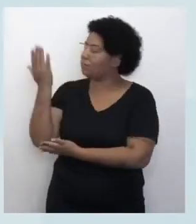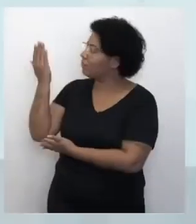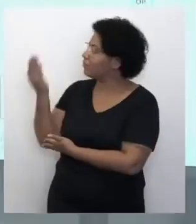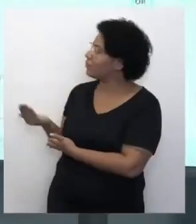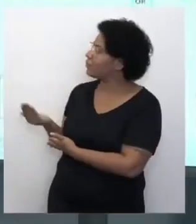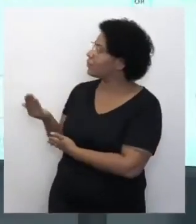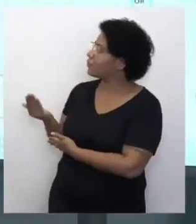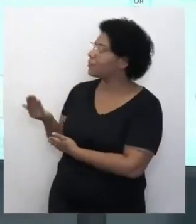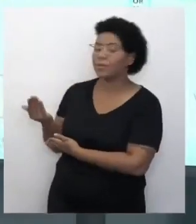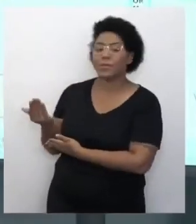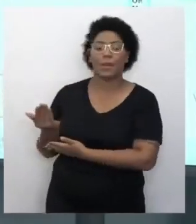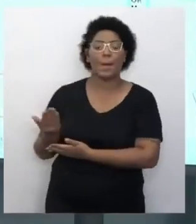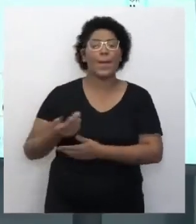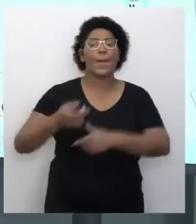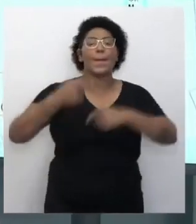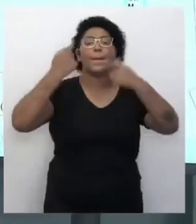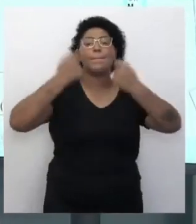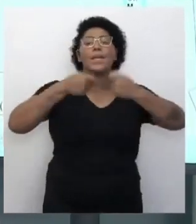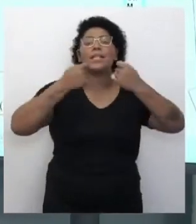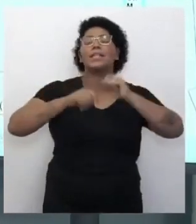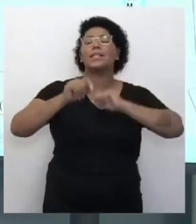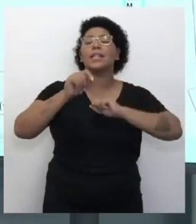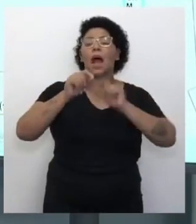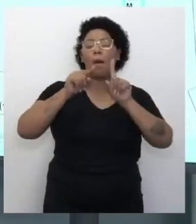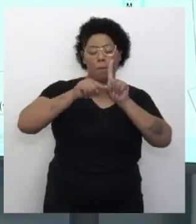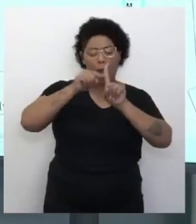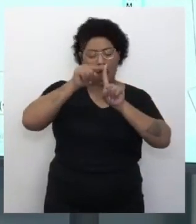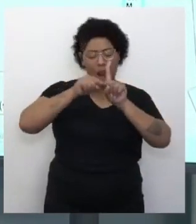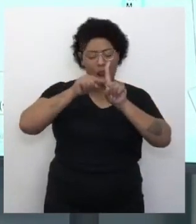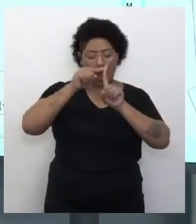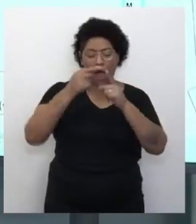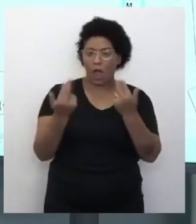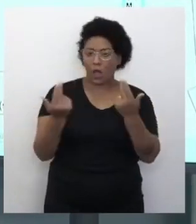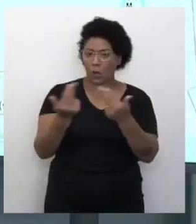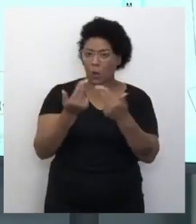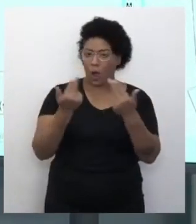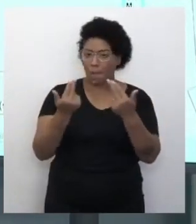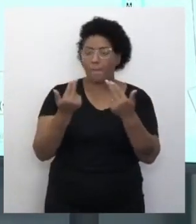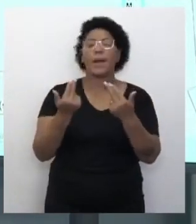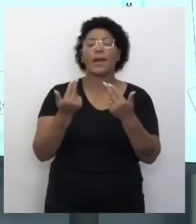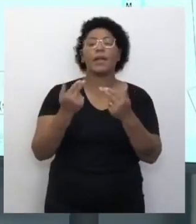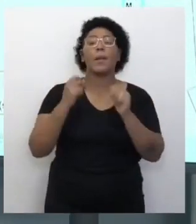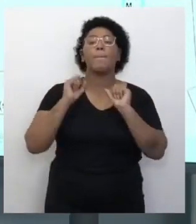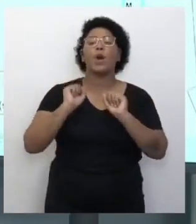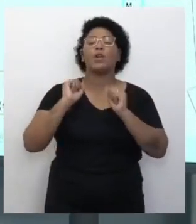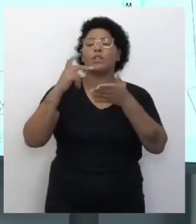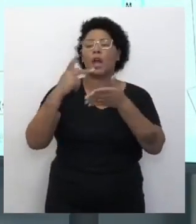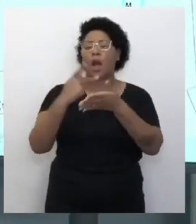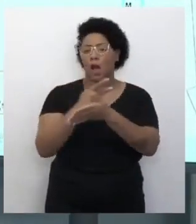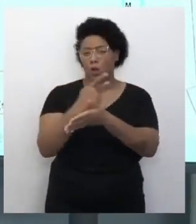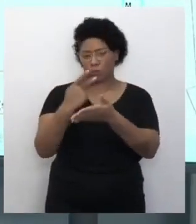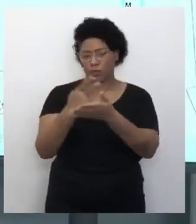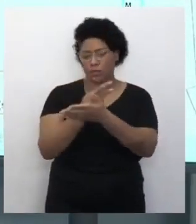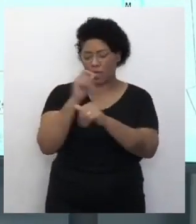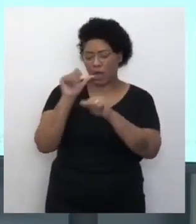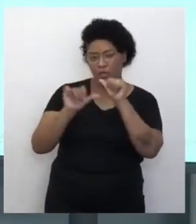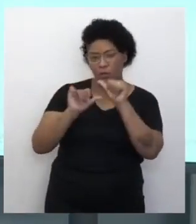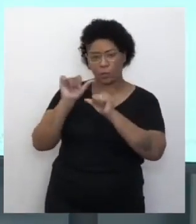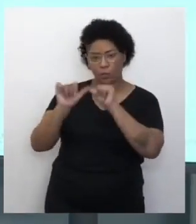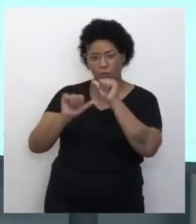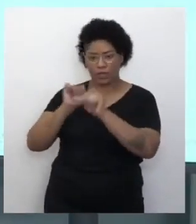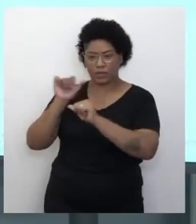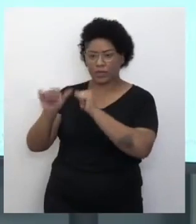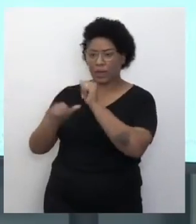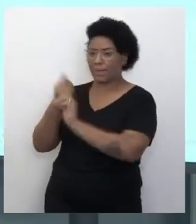elas precisam estar balanceadas, ok? Para que possa ocorrer a lei de Lavoisier. Como nós